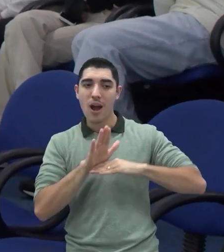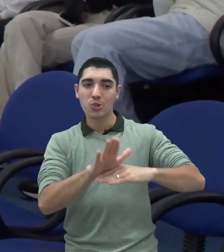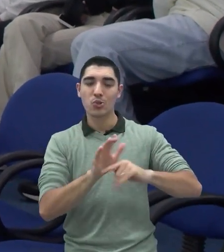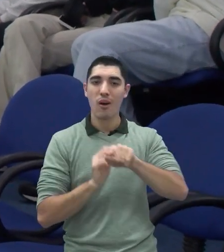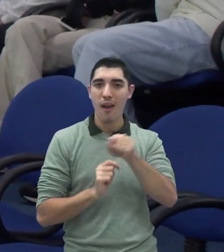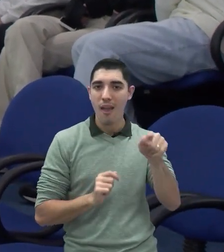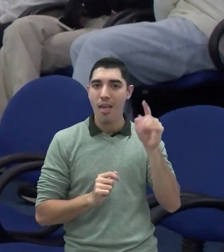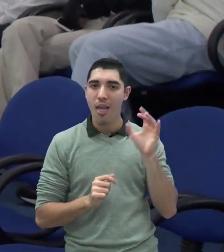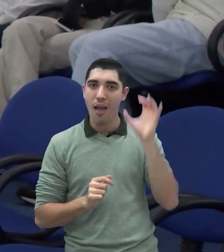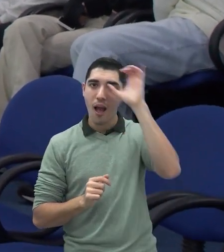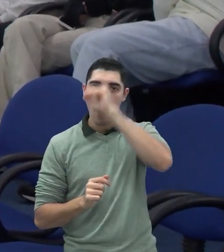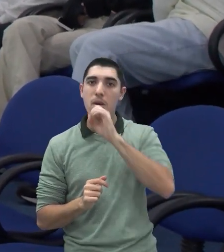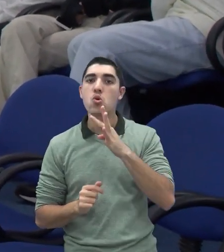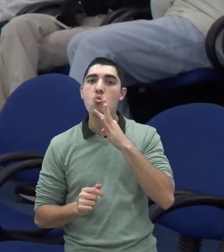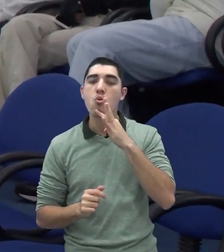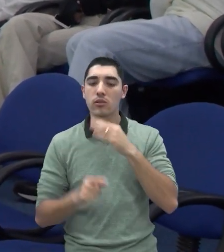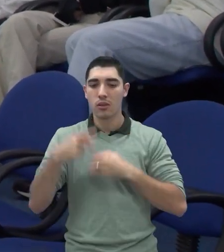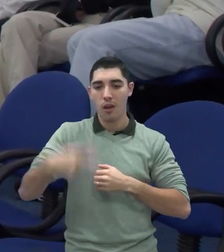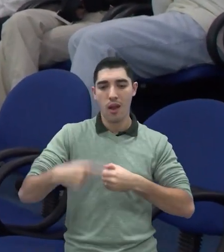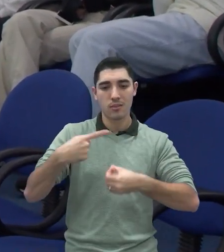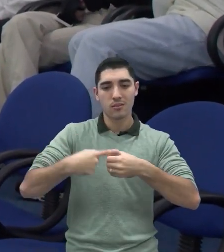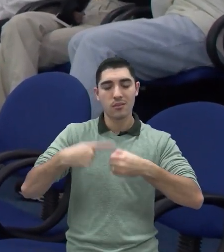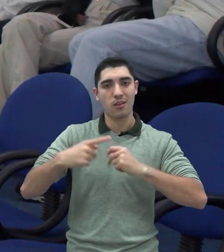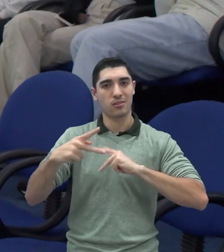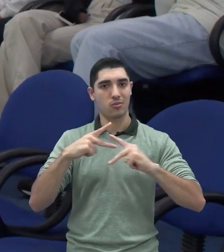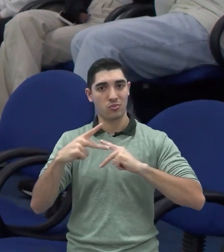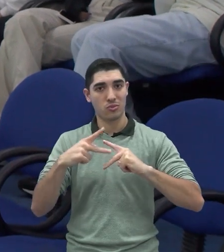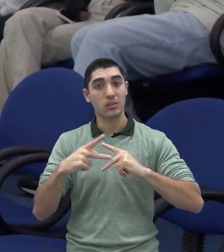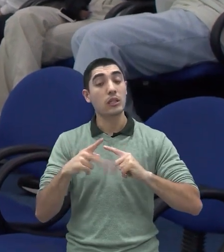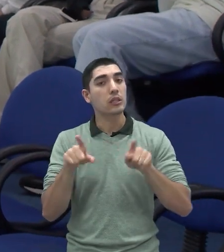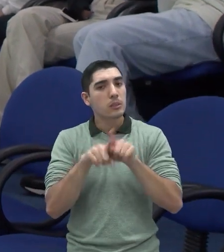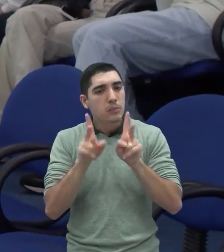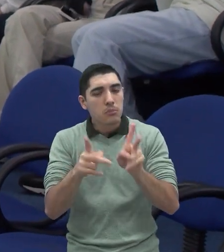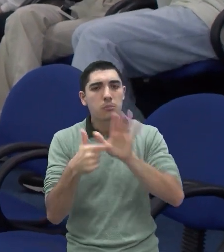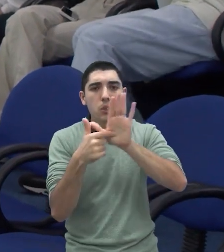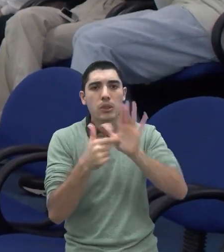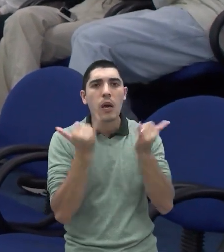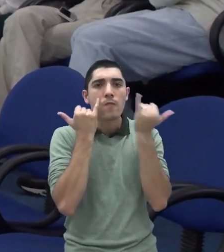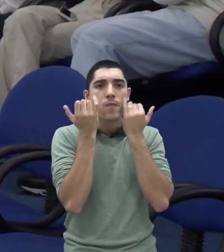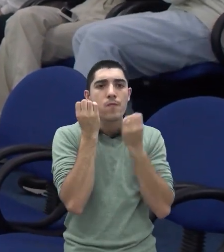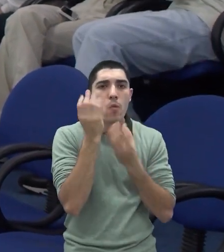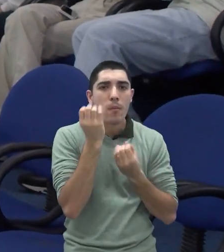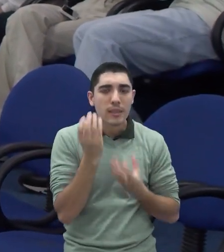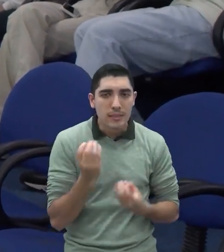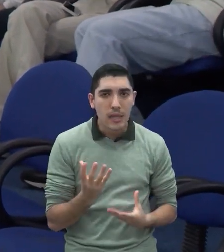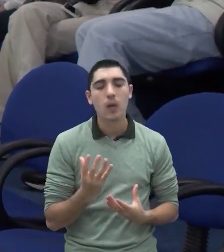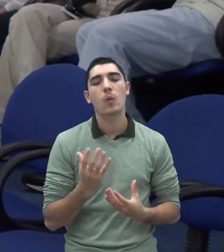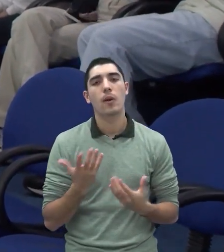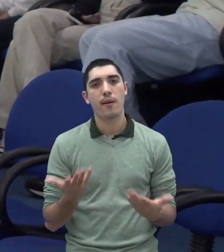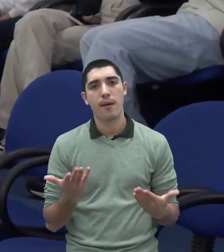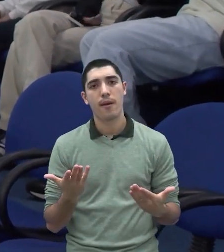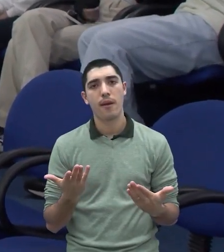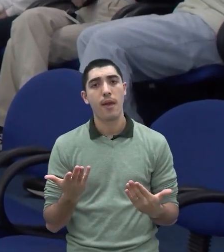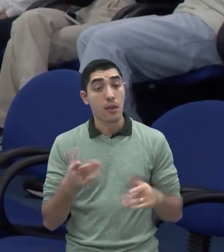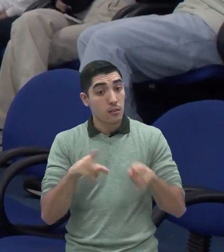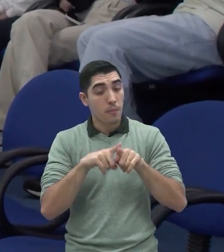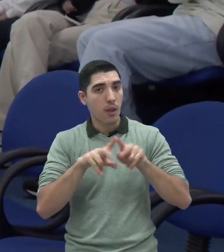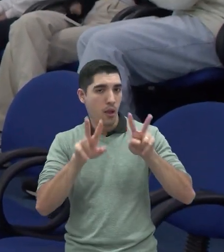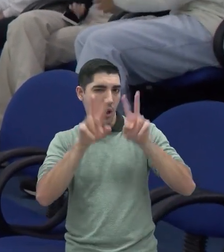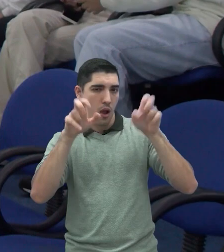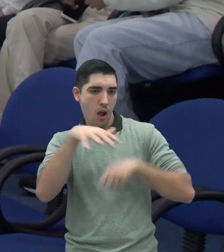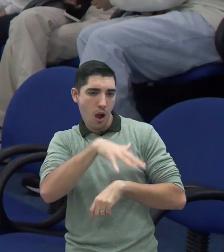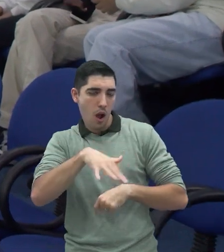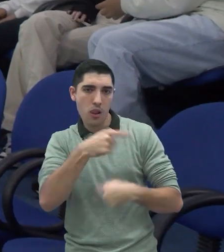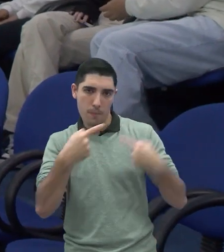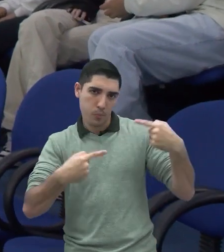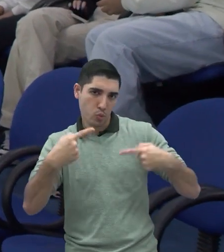traz um fortalecimento a respeito do que é a cidade, né? E como vocês trabalham com a informação e